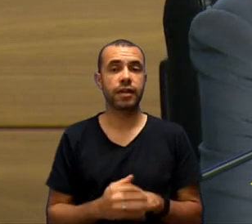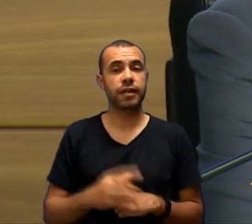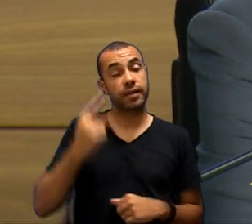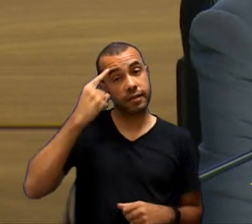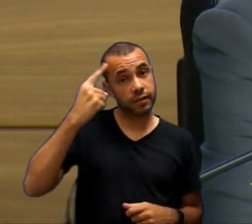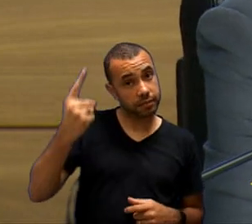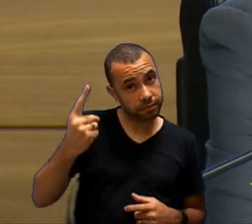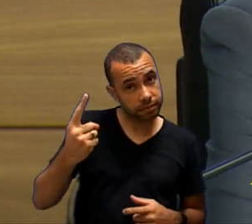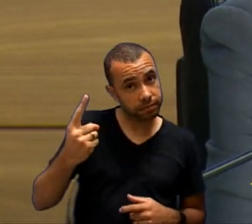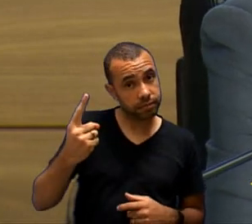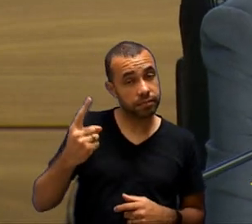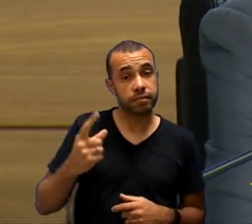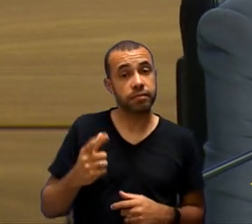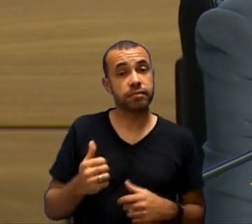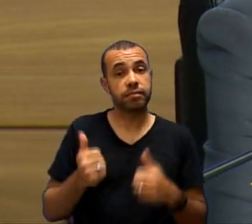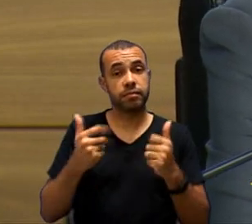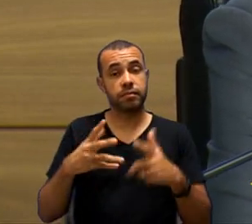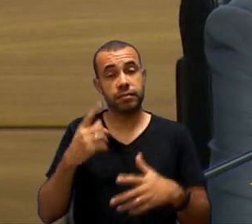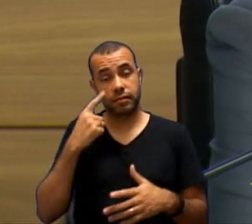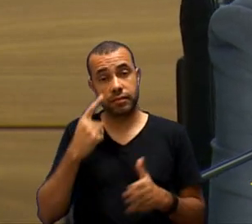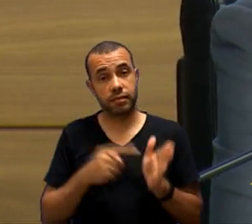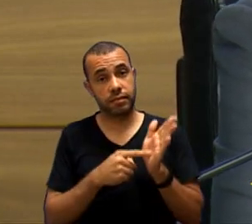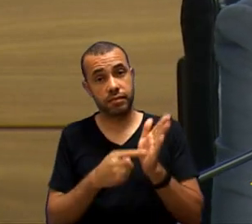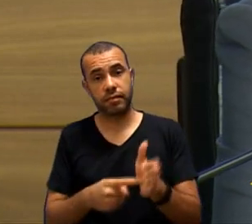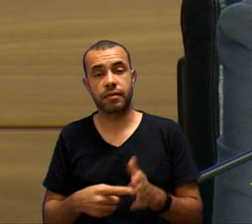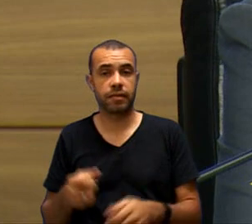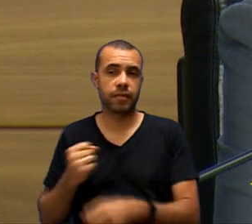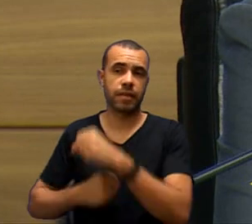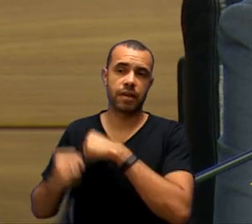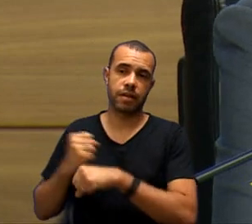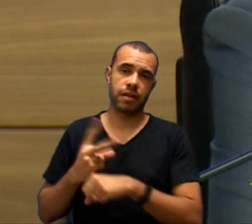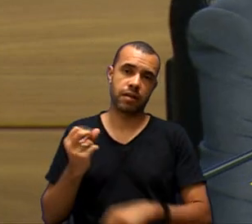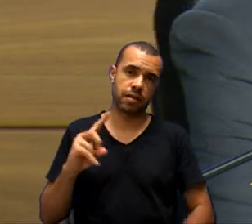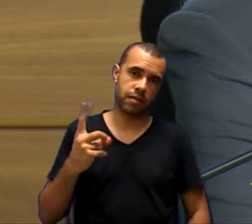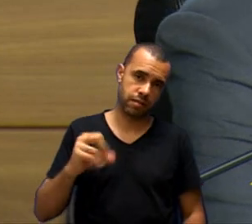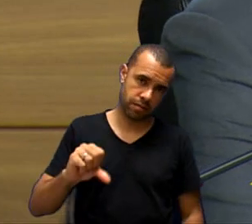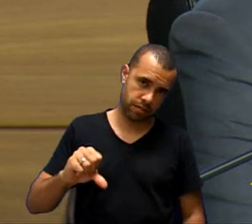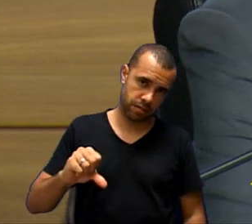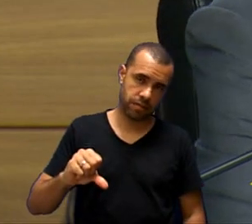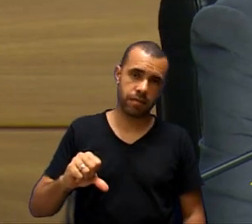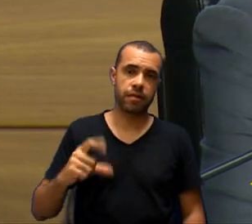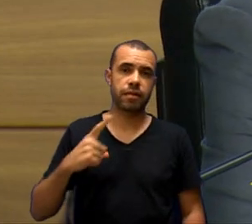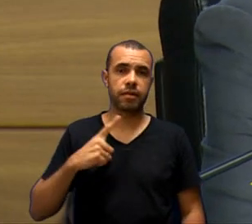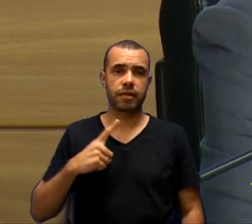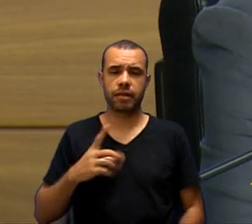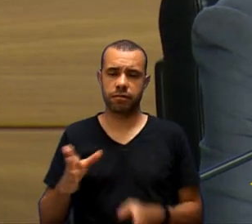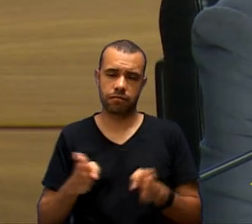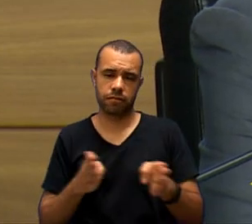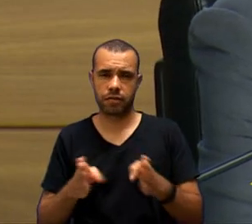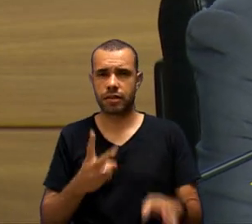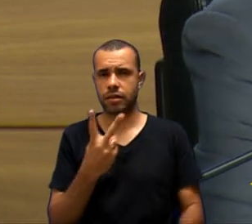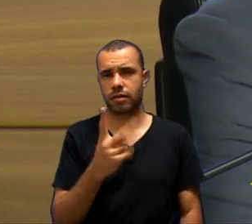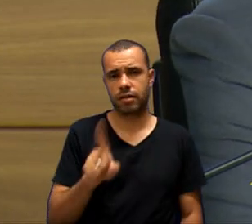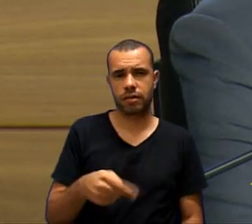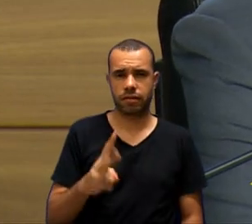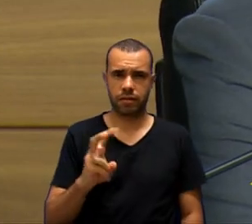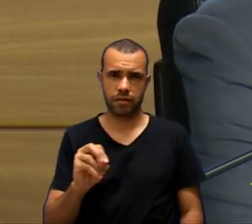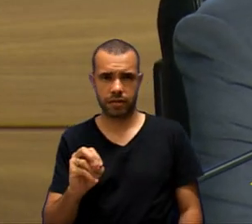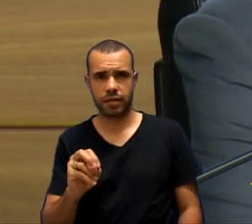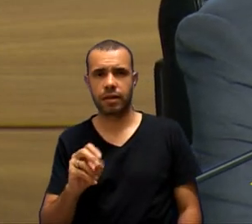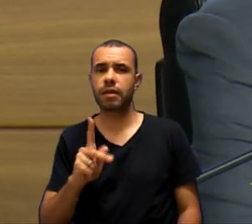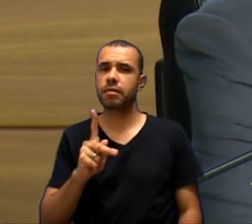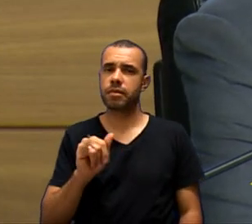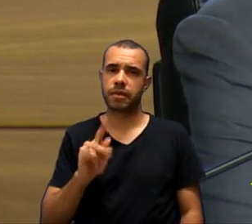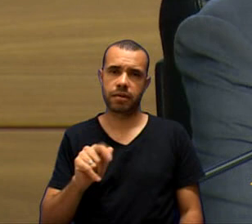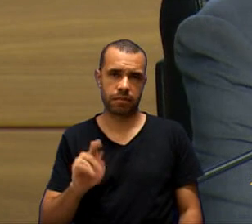Lembrando, até para mostrar, em 2019 foi utilizado o parâmetro de 2,50% do PIB.